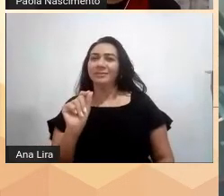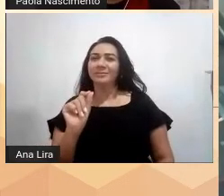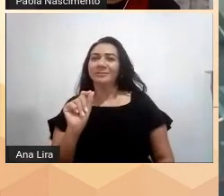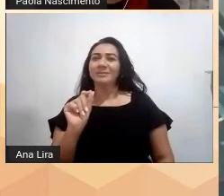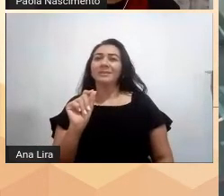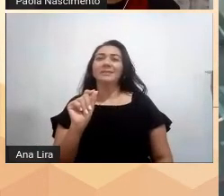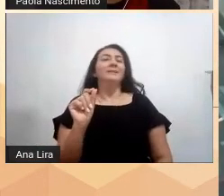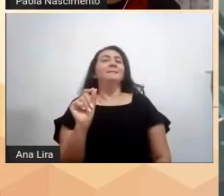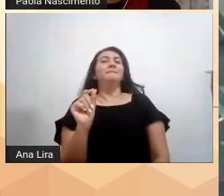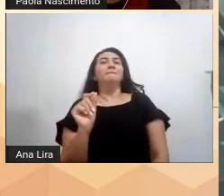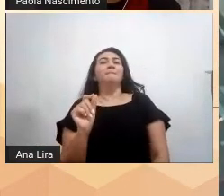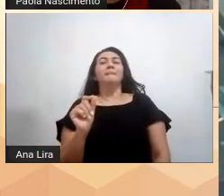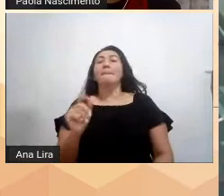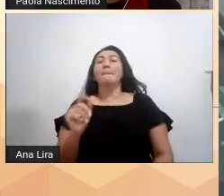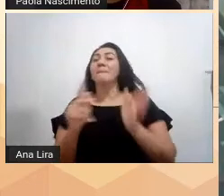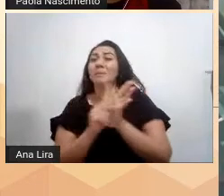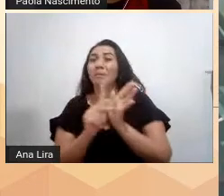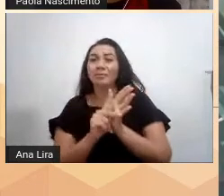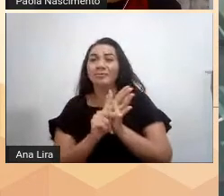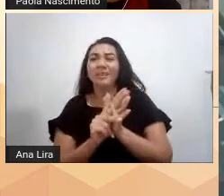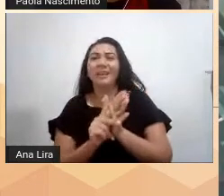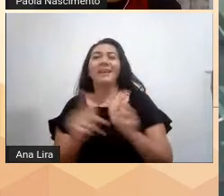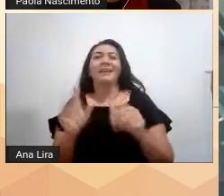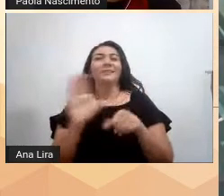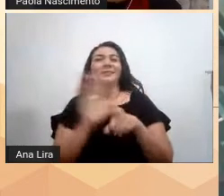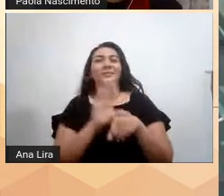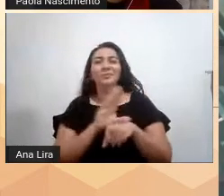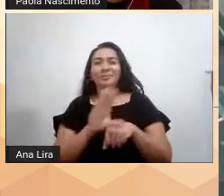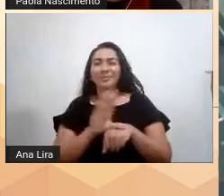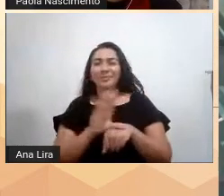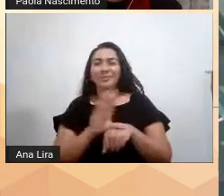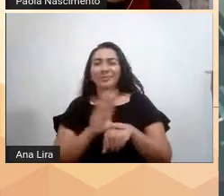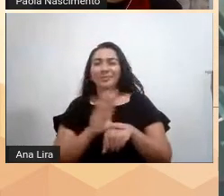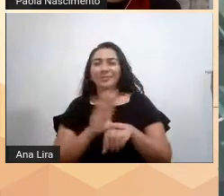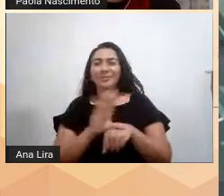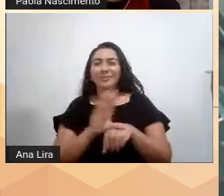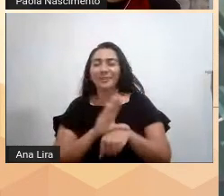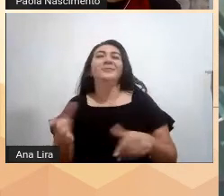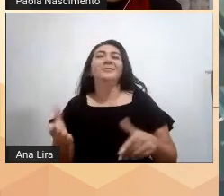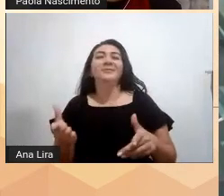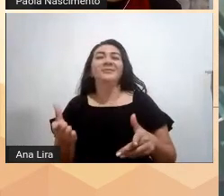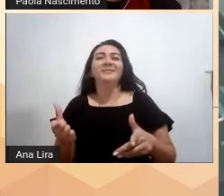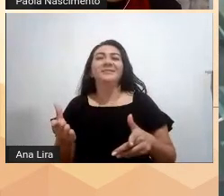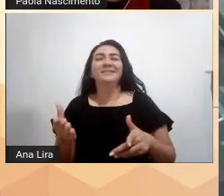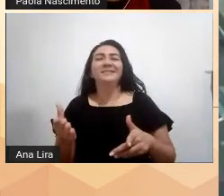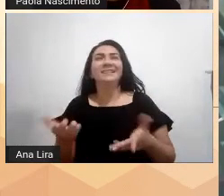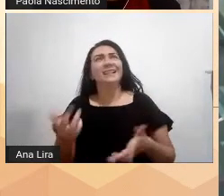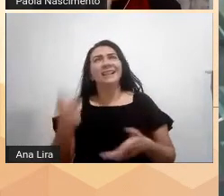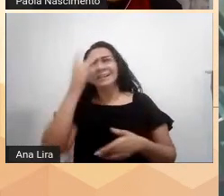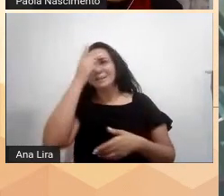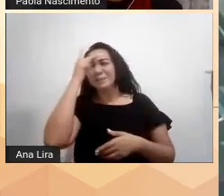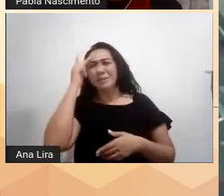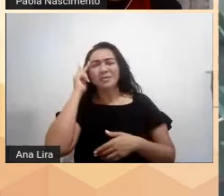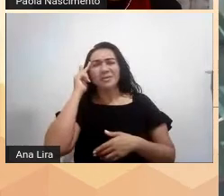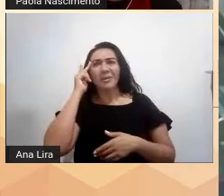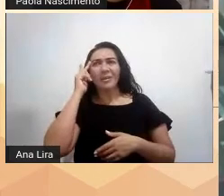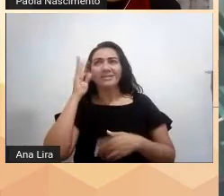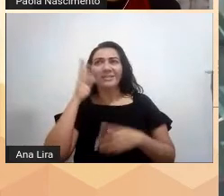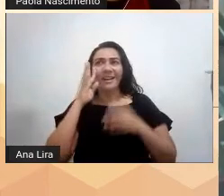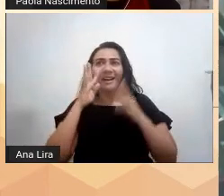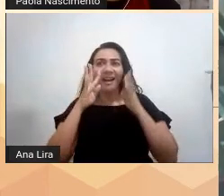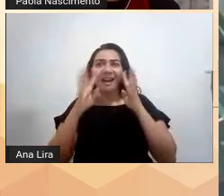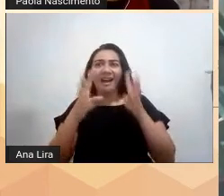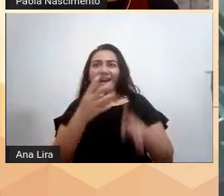a gente recebeu bastante feedback muito positivo. né? Mas 2 feedbacks eu quero